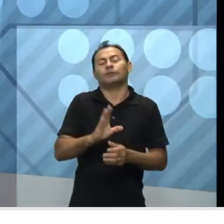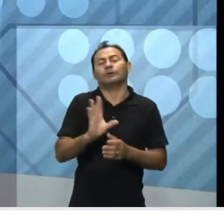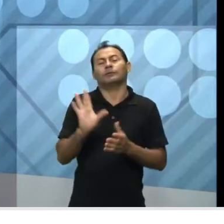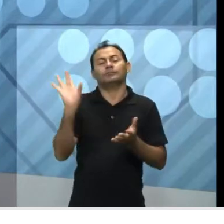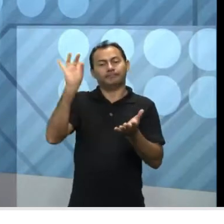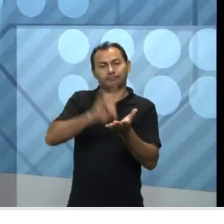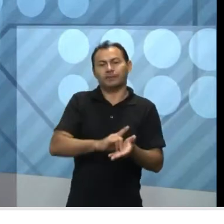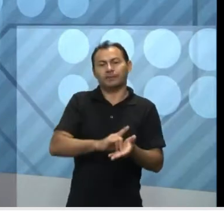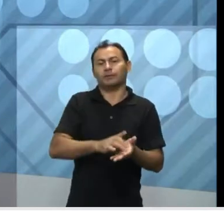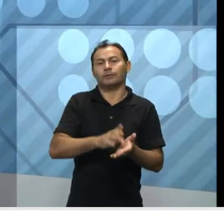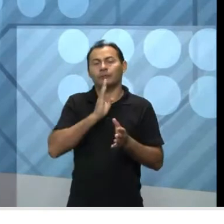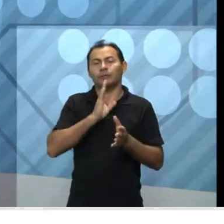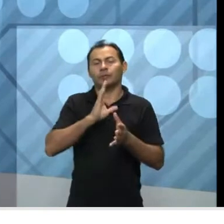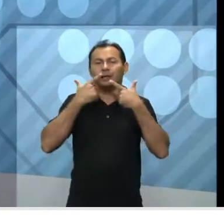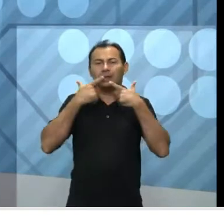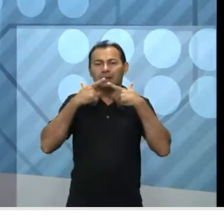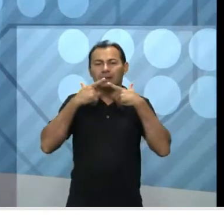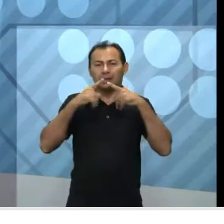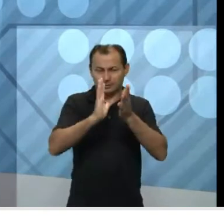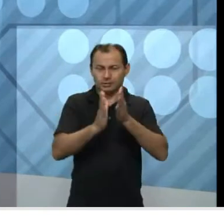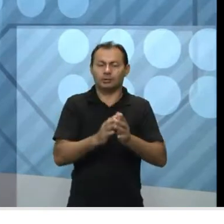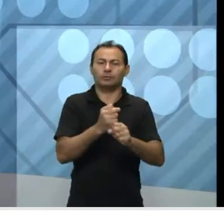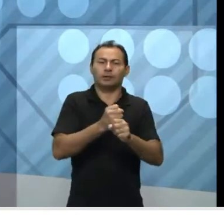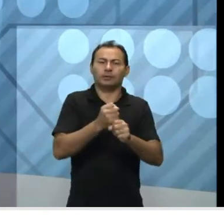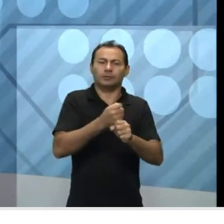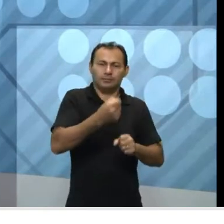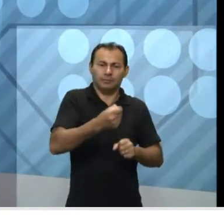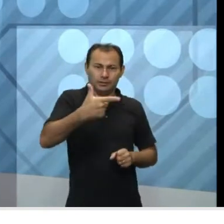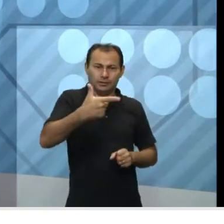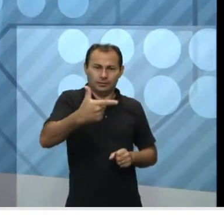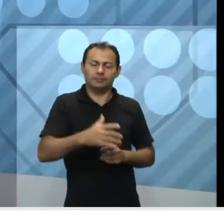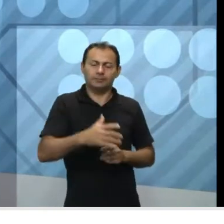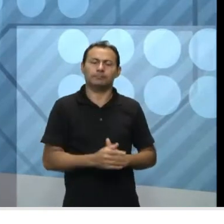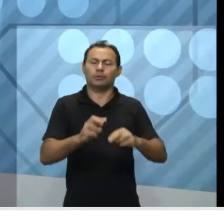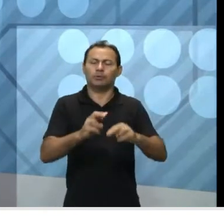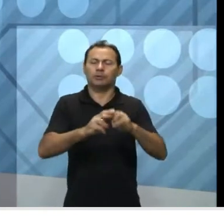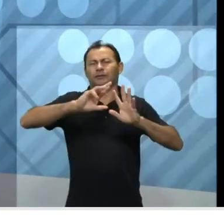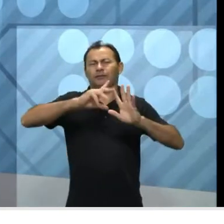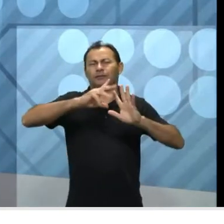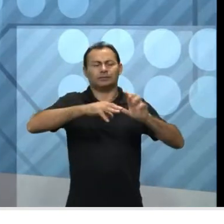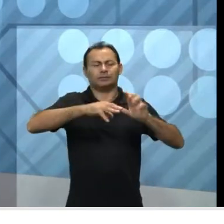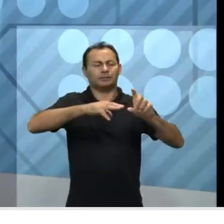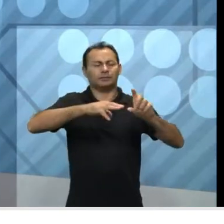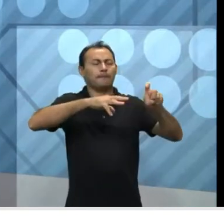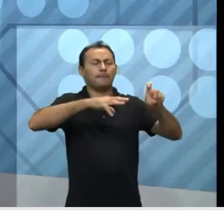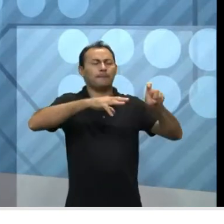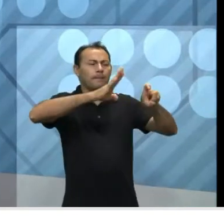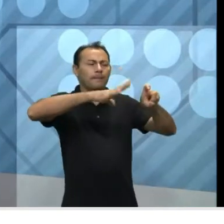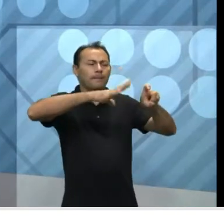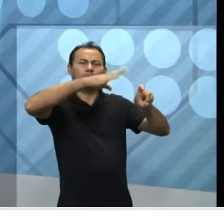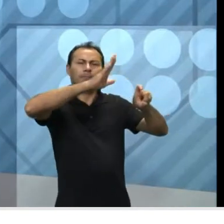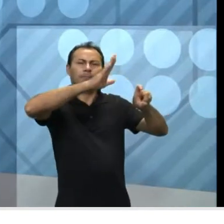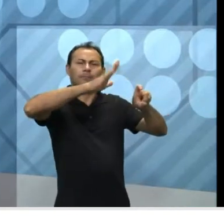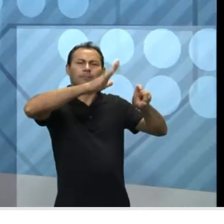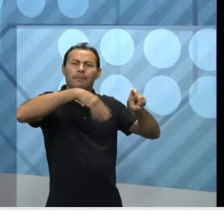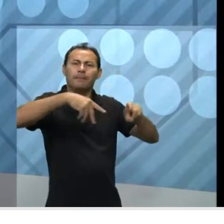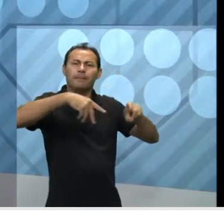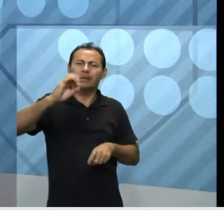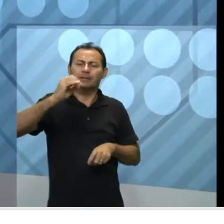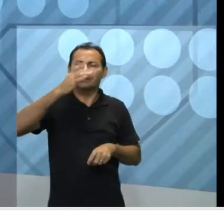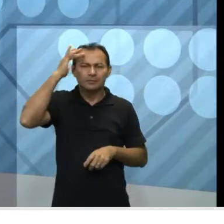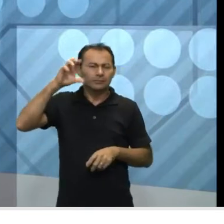que existe vários mitos em relação a Libras, ao sujeito também que tem perda auditiva, que é necessário que